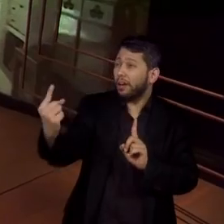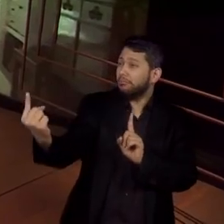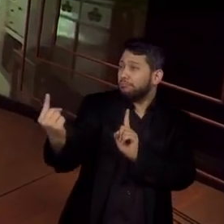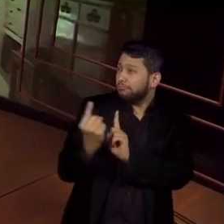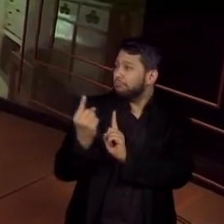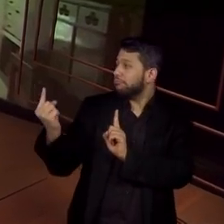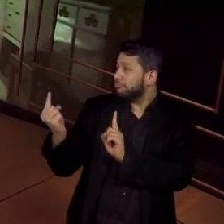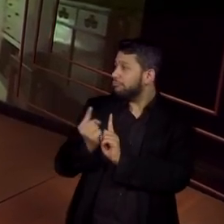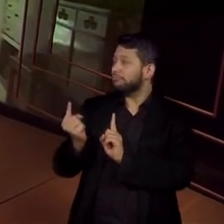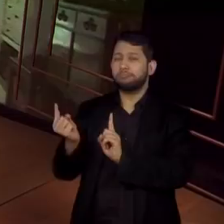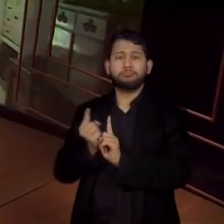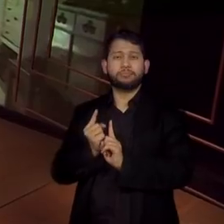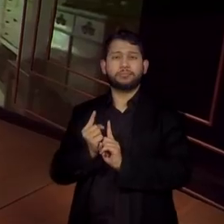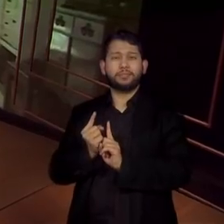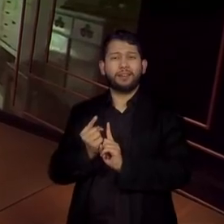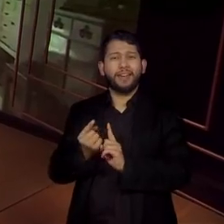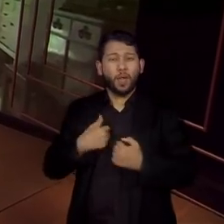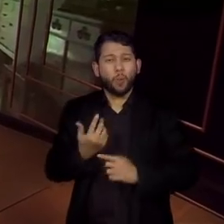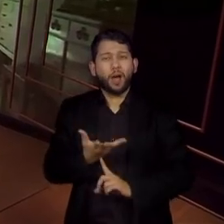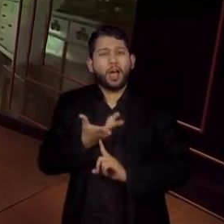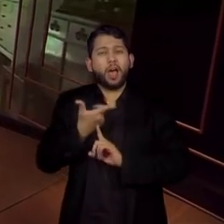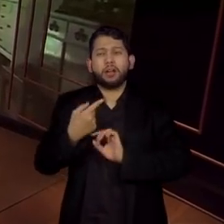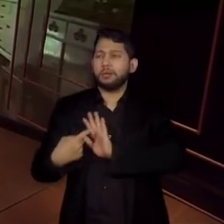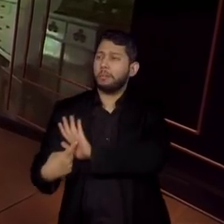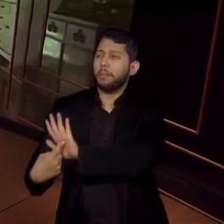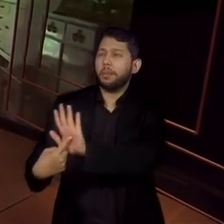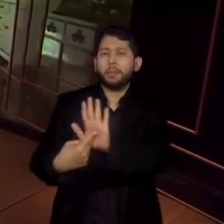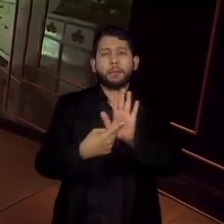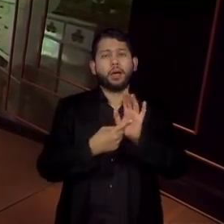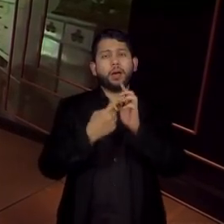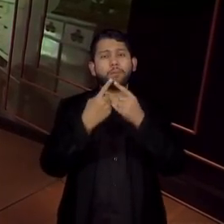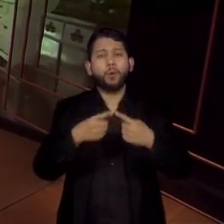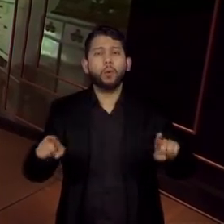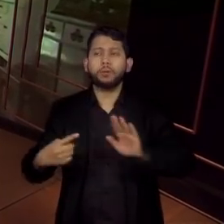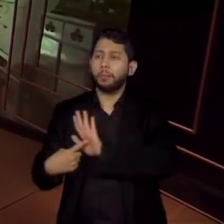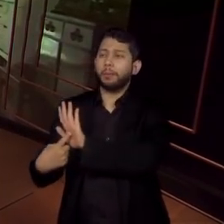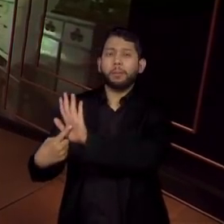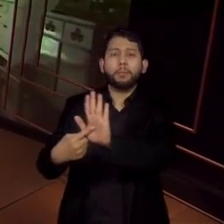da minha arte, através da minha música, que até hoje eu não tenho assim